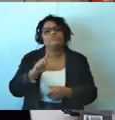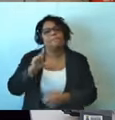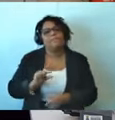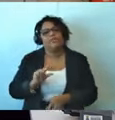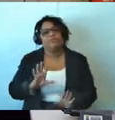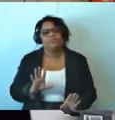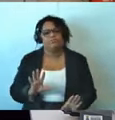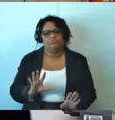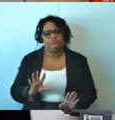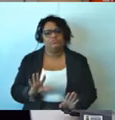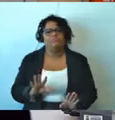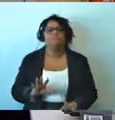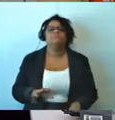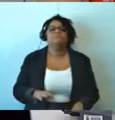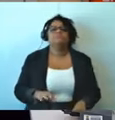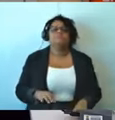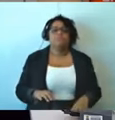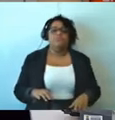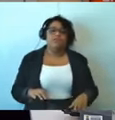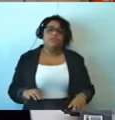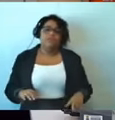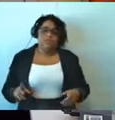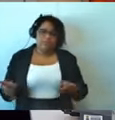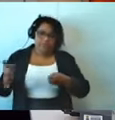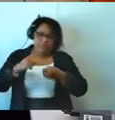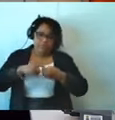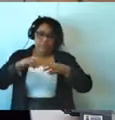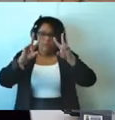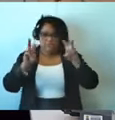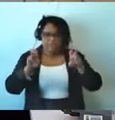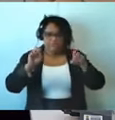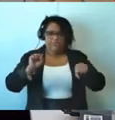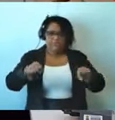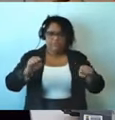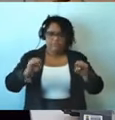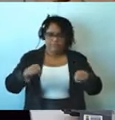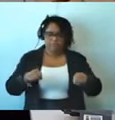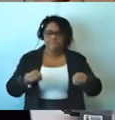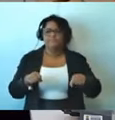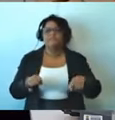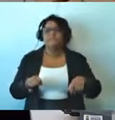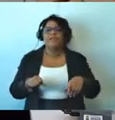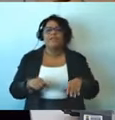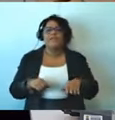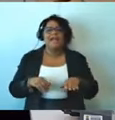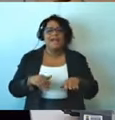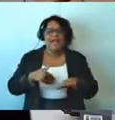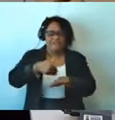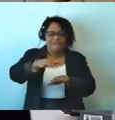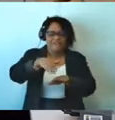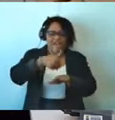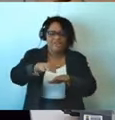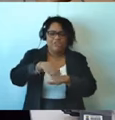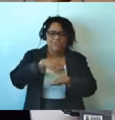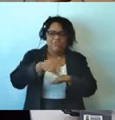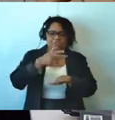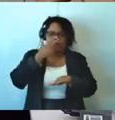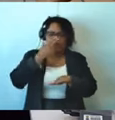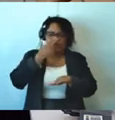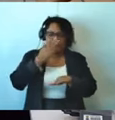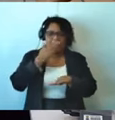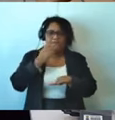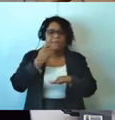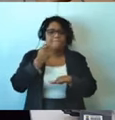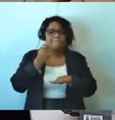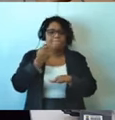gente, realmente a faixa, quando ela é muito daquela brilhante, né, que é aquela que parece mais emborrachada, quando chove vira